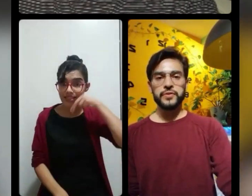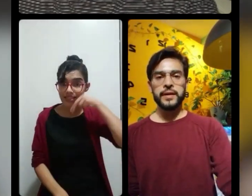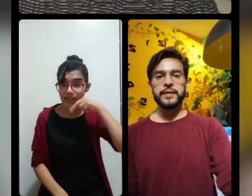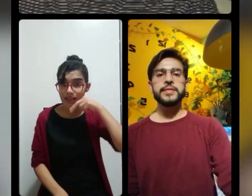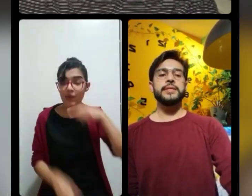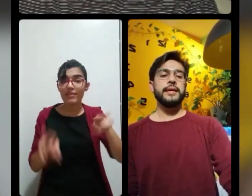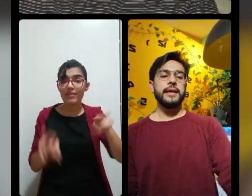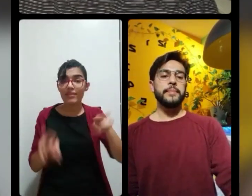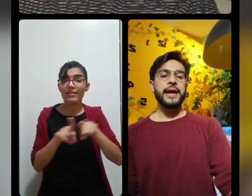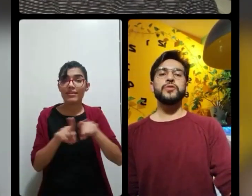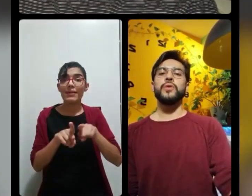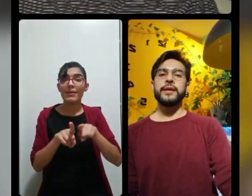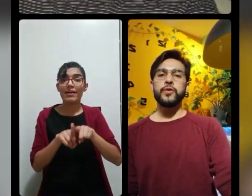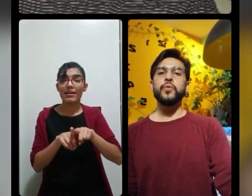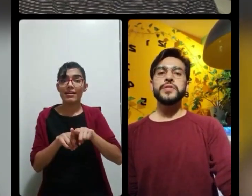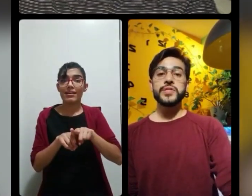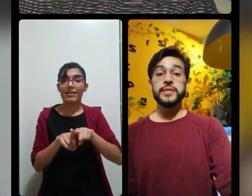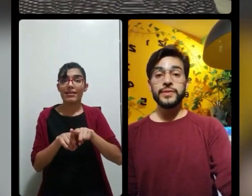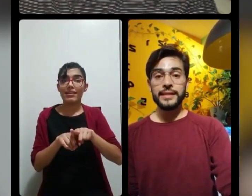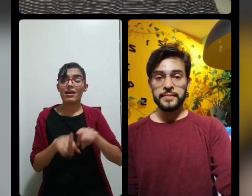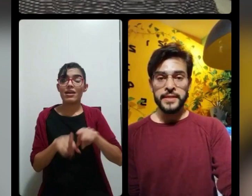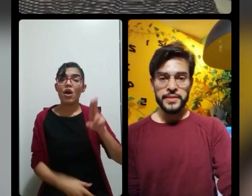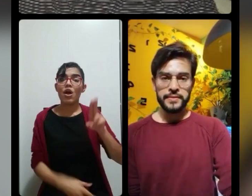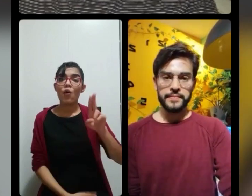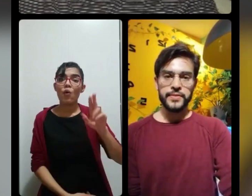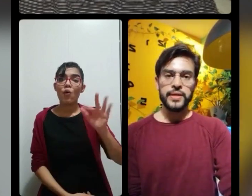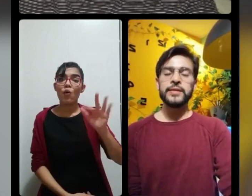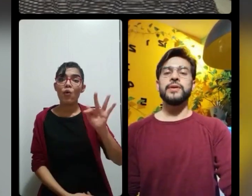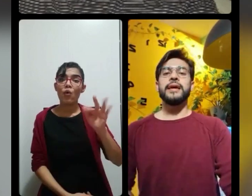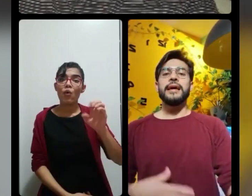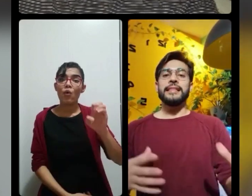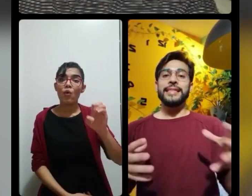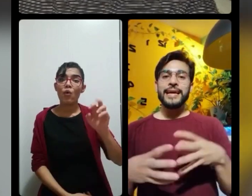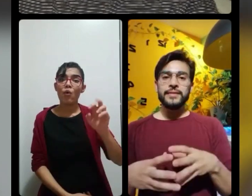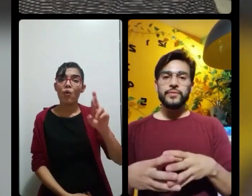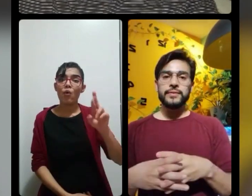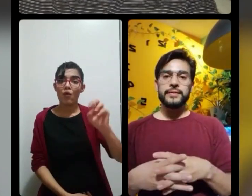de profissionais para atuarem com o ensino de Libras, certo?